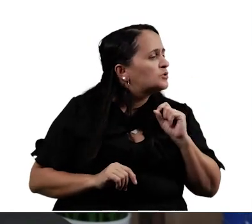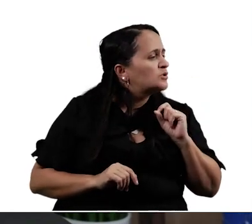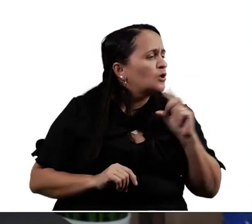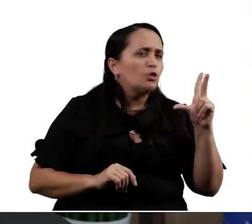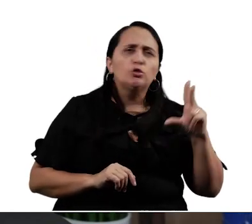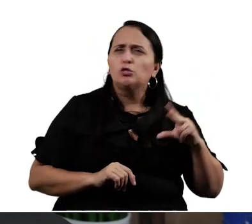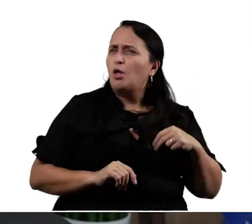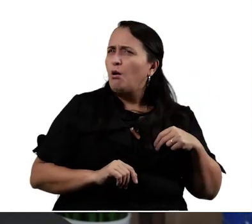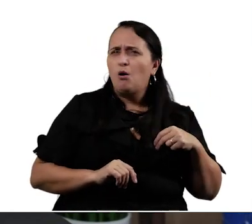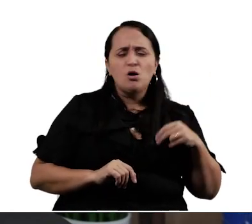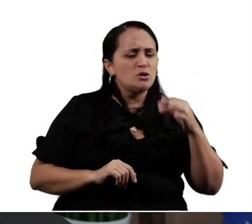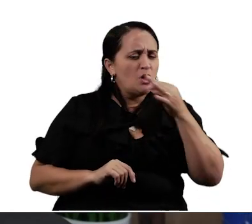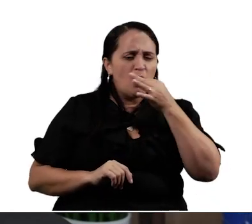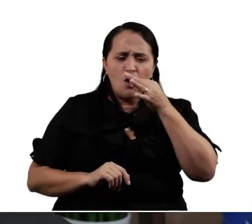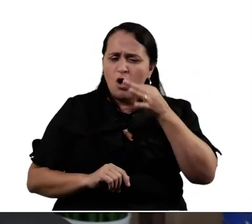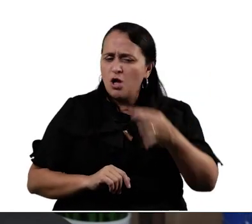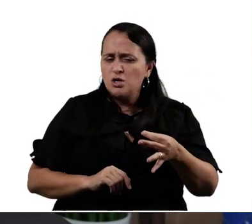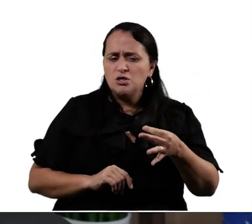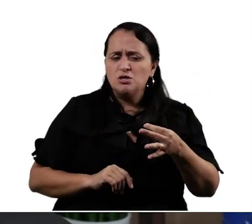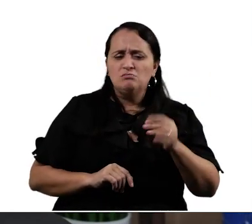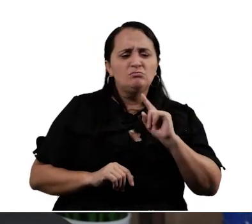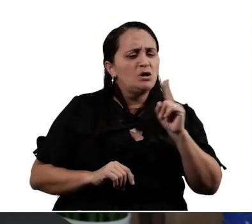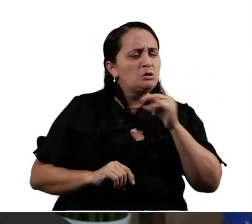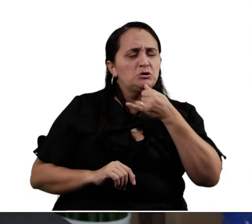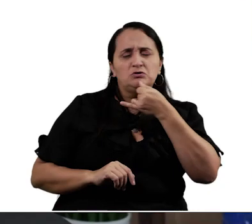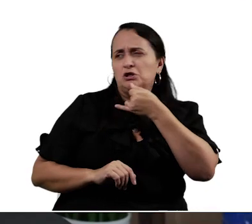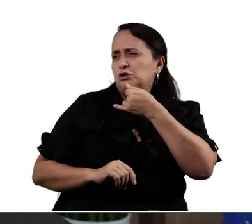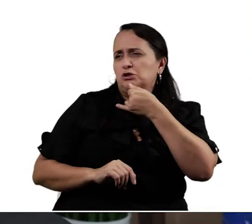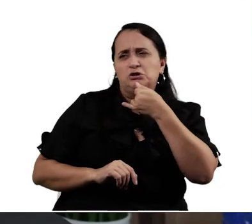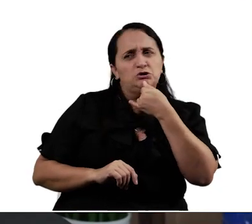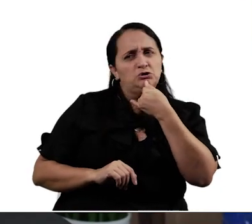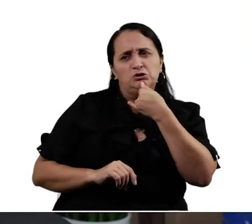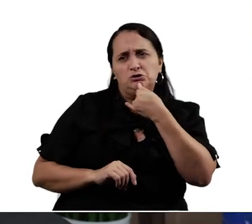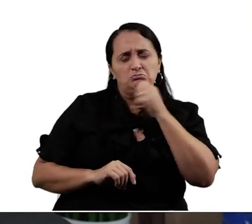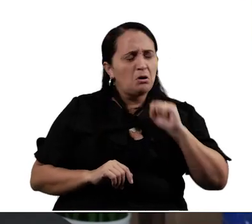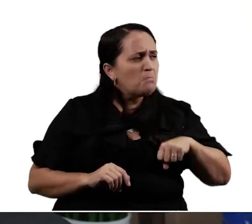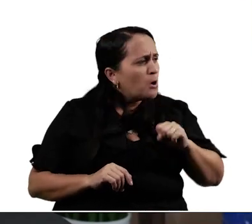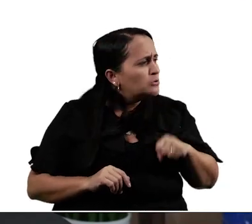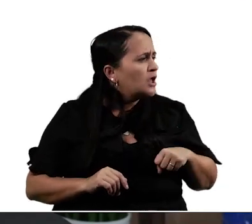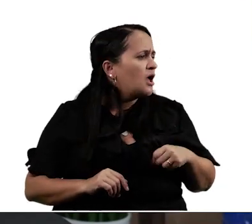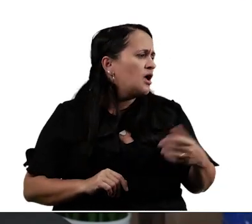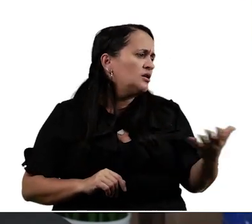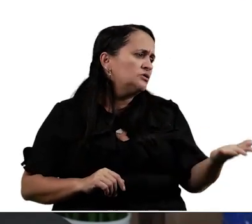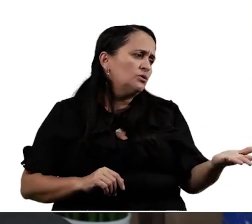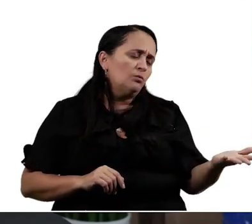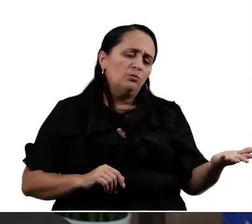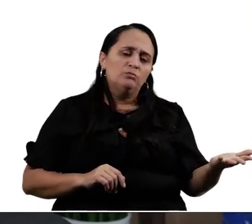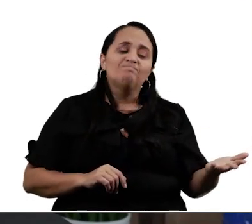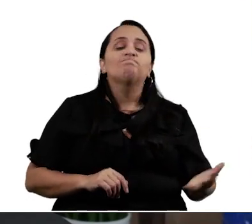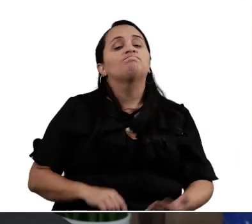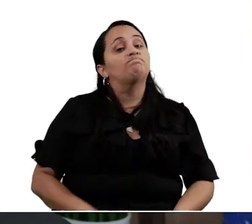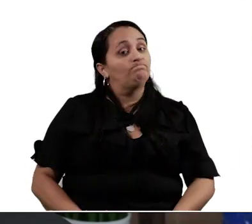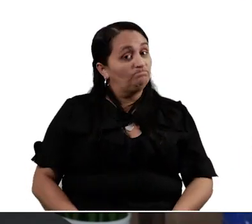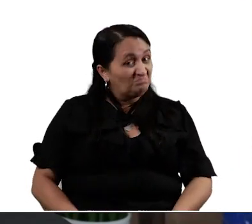muito terrível. Ela não devia estar triste assim. Não deveriam ter feito essa maldade com Sara. Pois é, Lili.